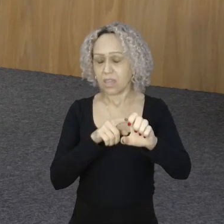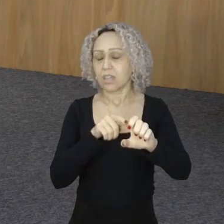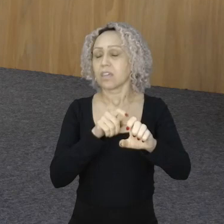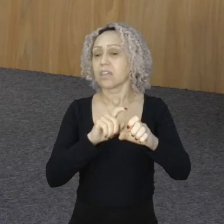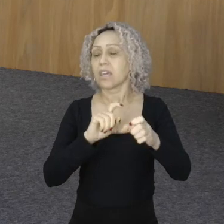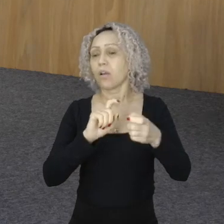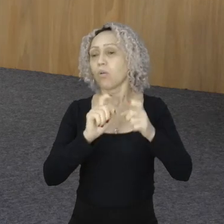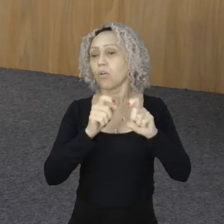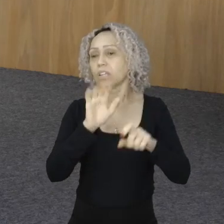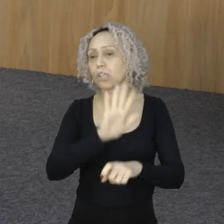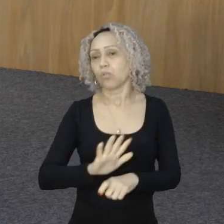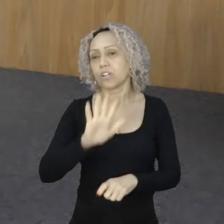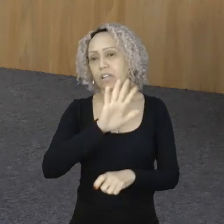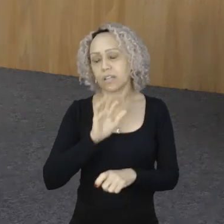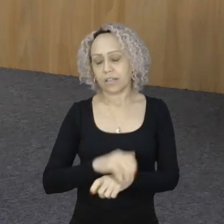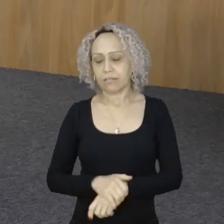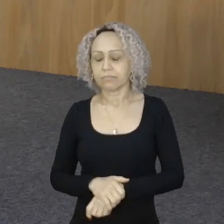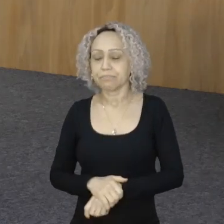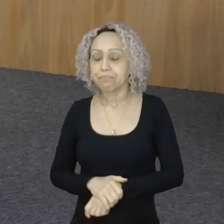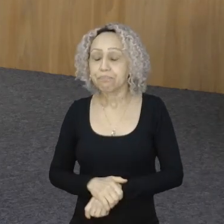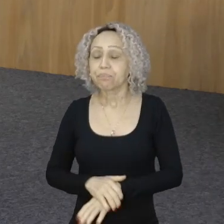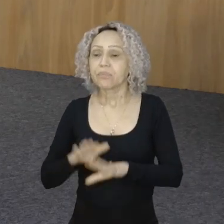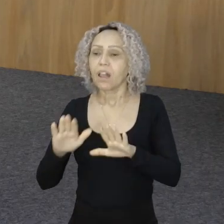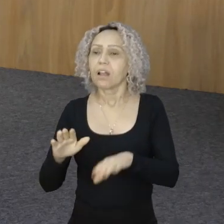sexta-feira. Bom dia para você, Raimundo, tudo bem?